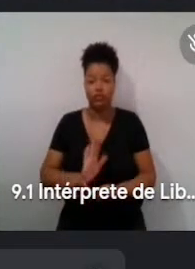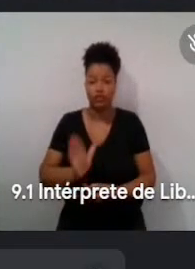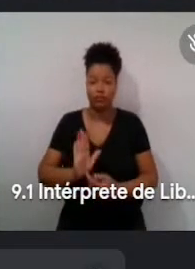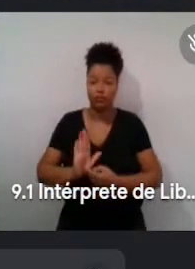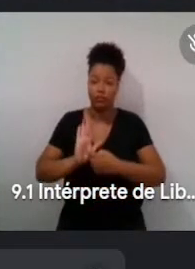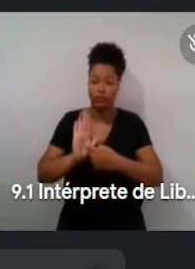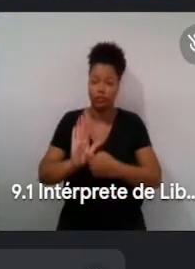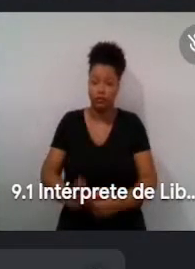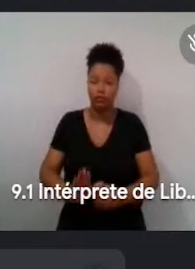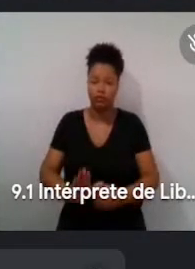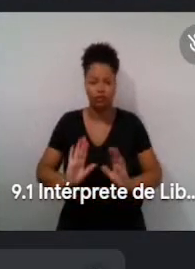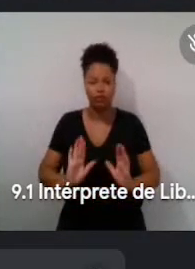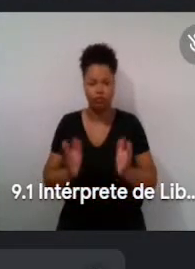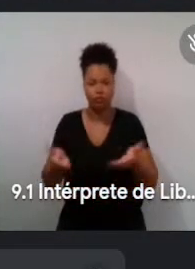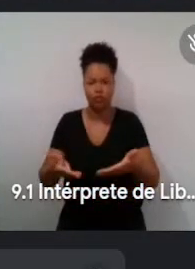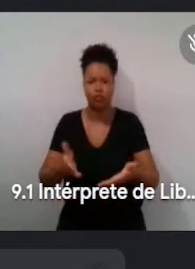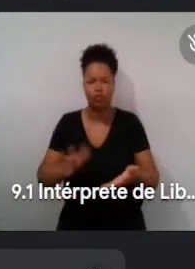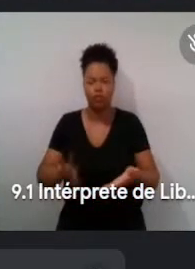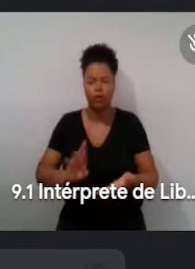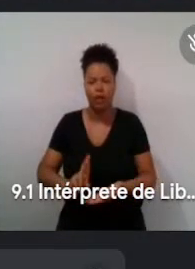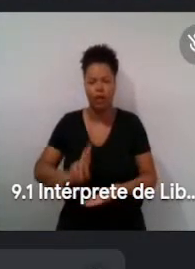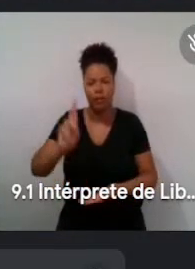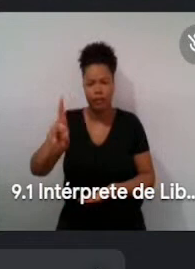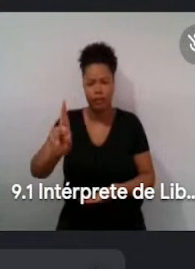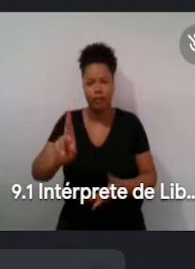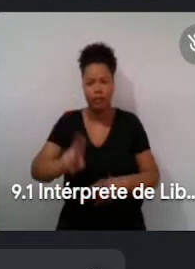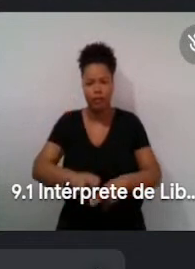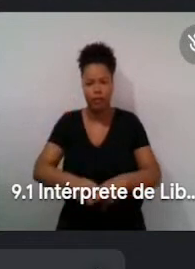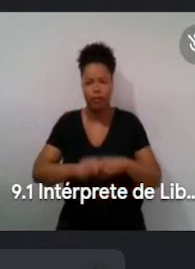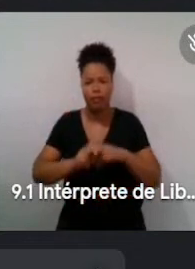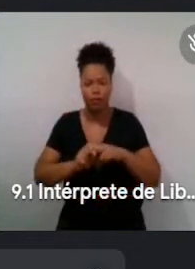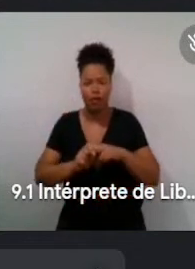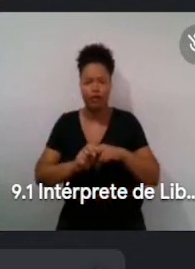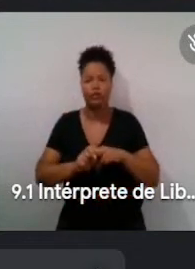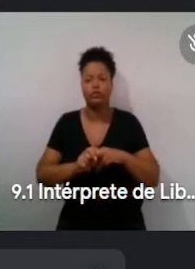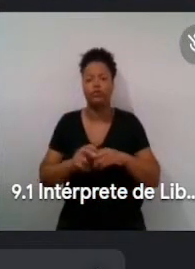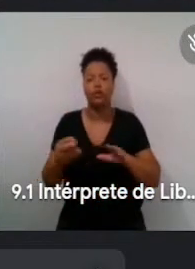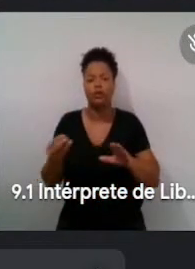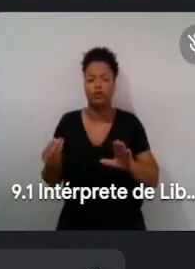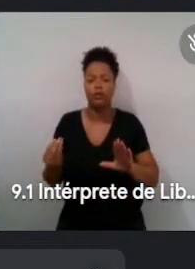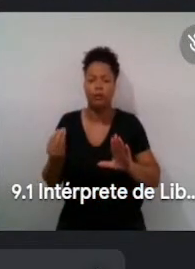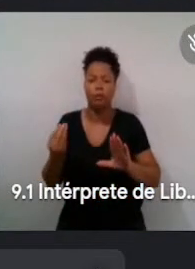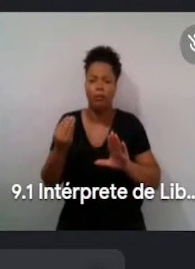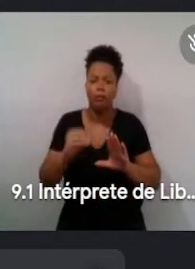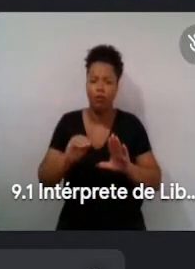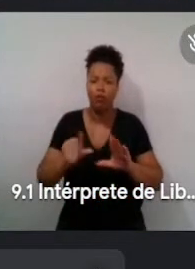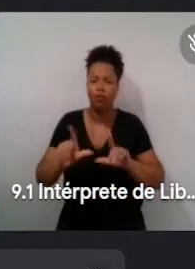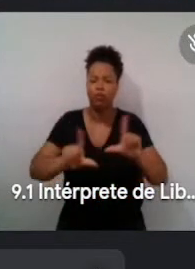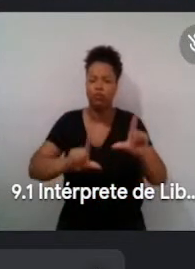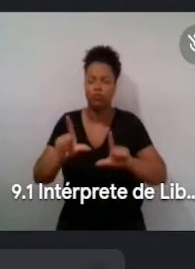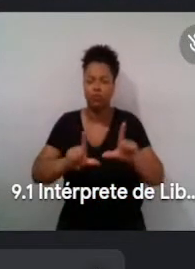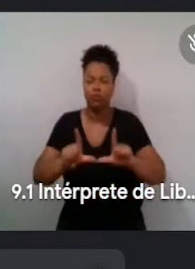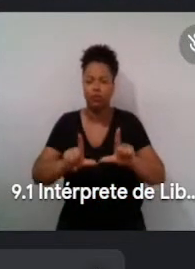pela tribuna, uma representação por conta de uma inserção de pesquisa eleitoral sem atendimento de todos